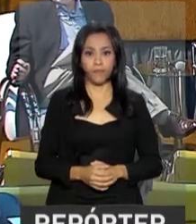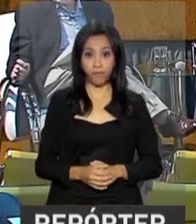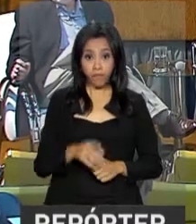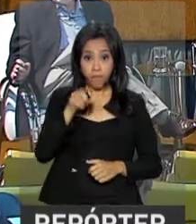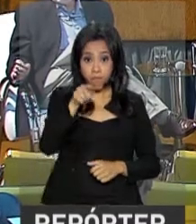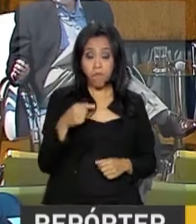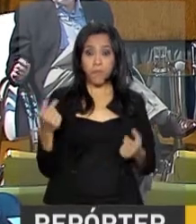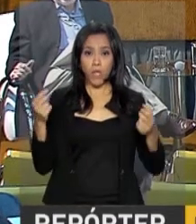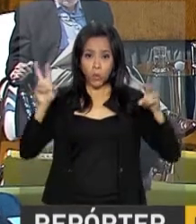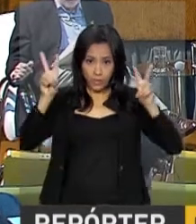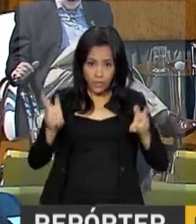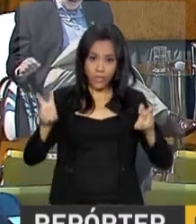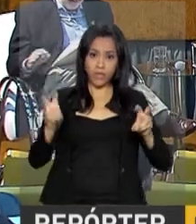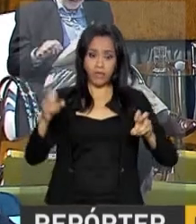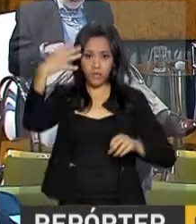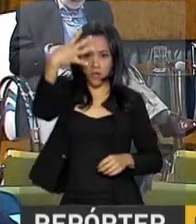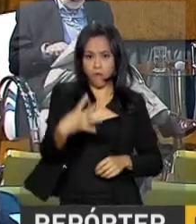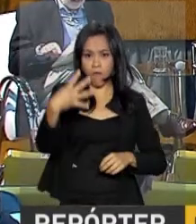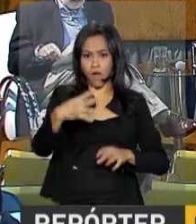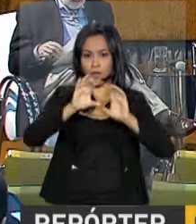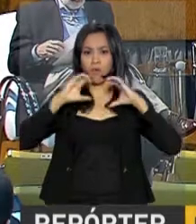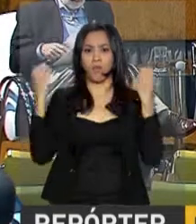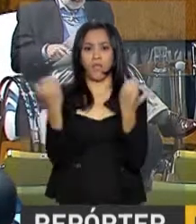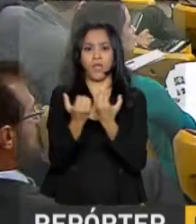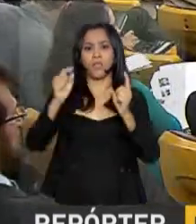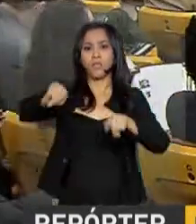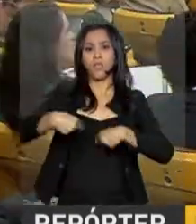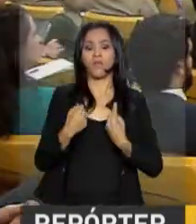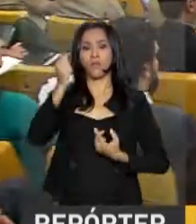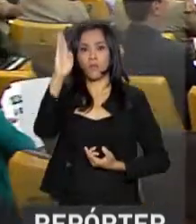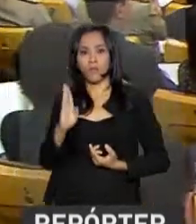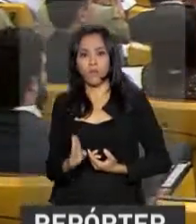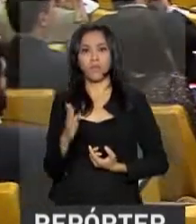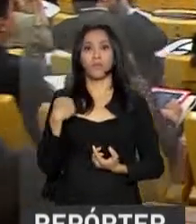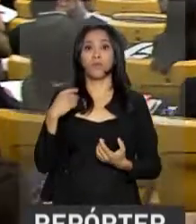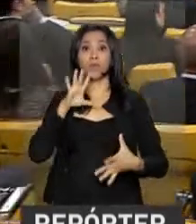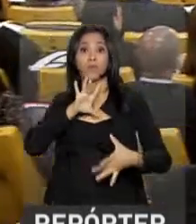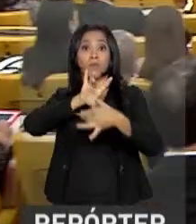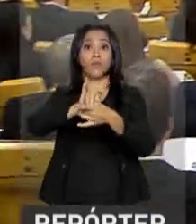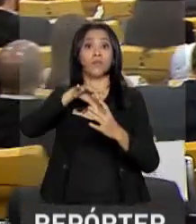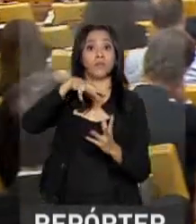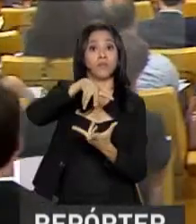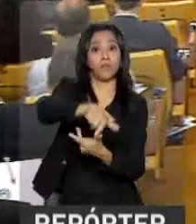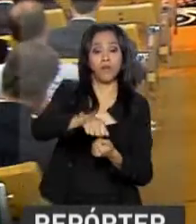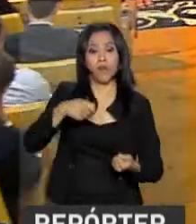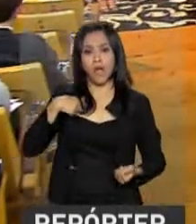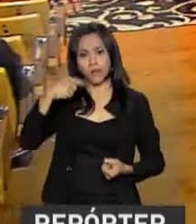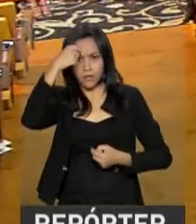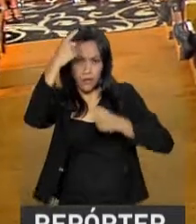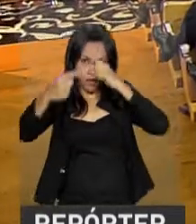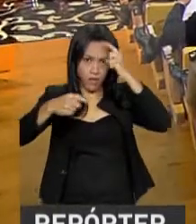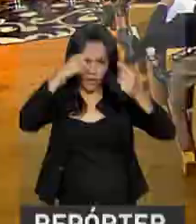O tema desta quarta edição da conferência foi os desafios do Brasil na inserção internacional. As ideias apresentadas